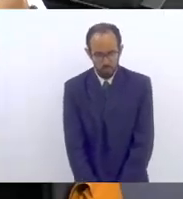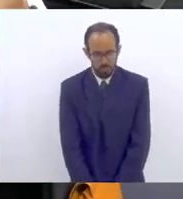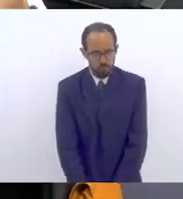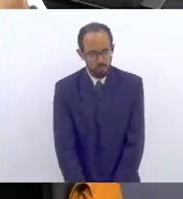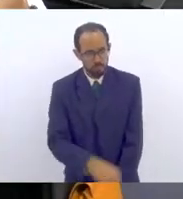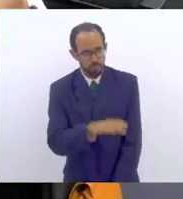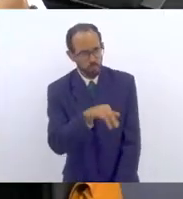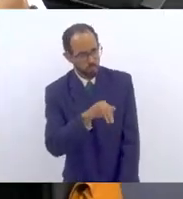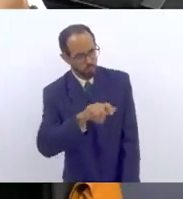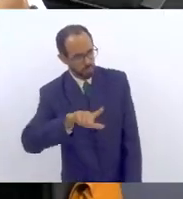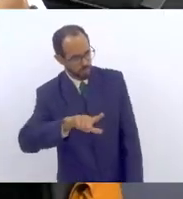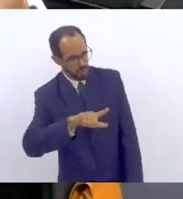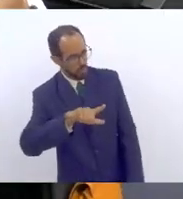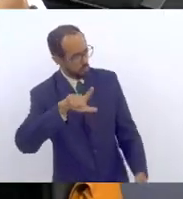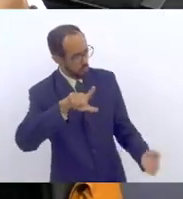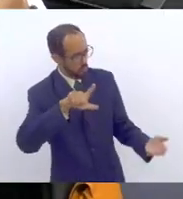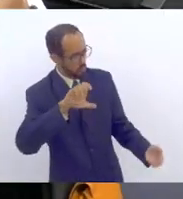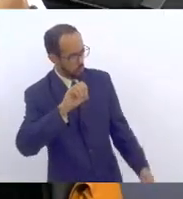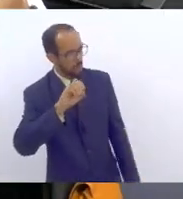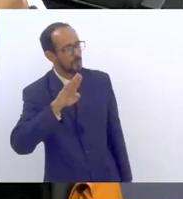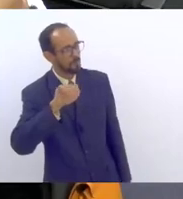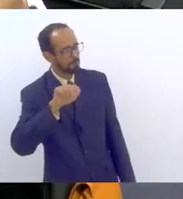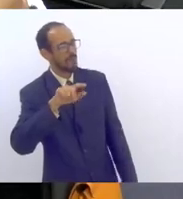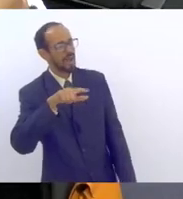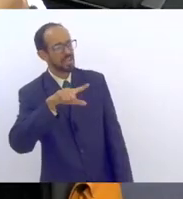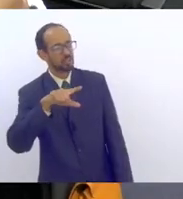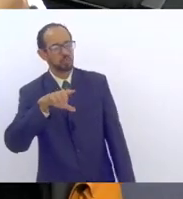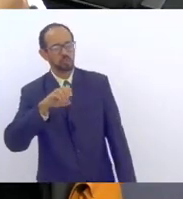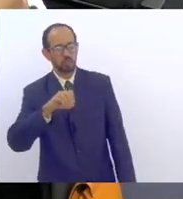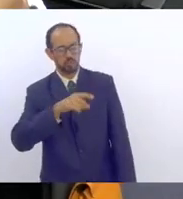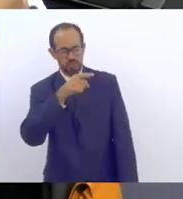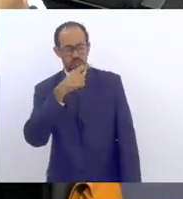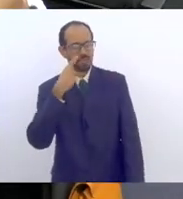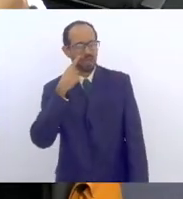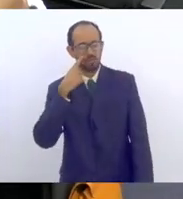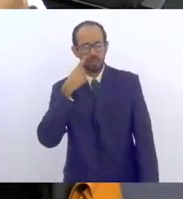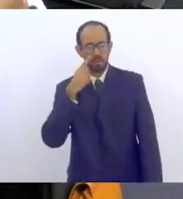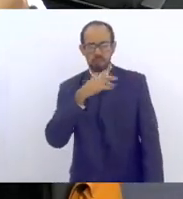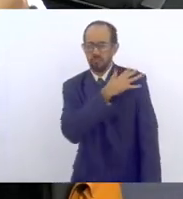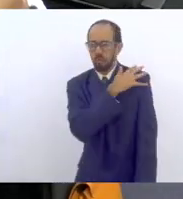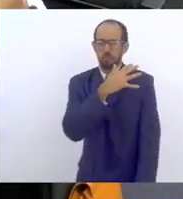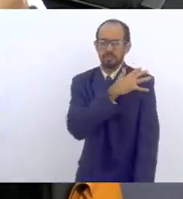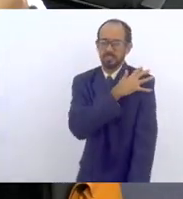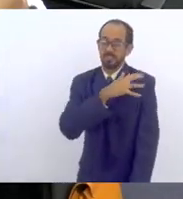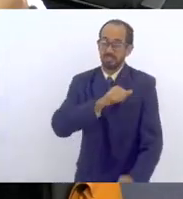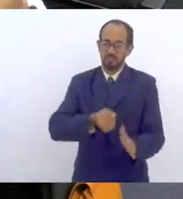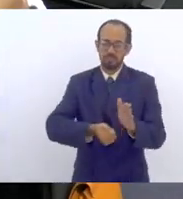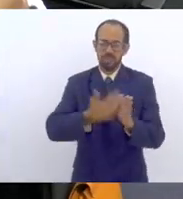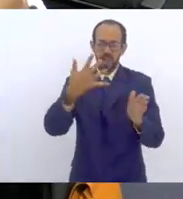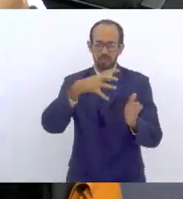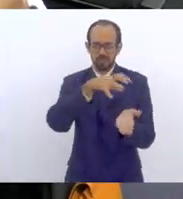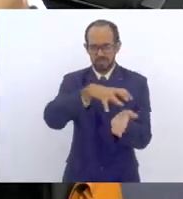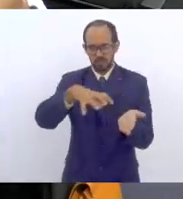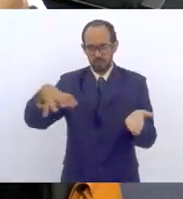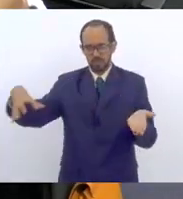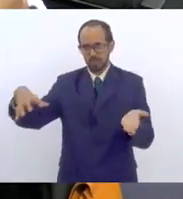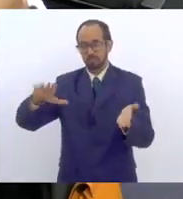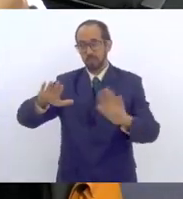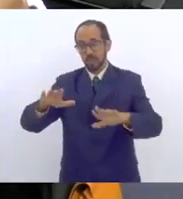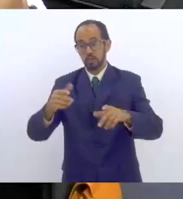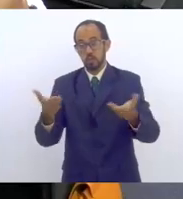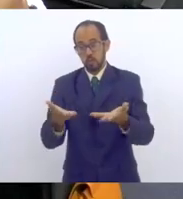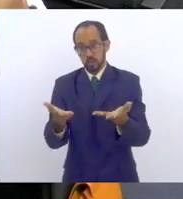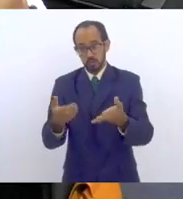Coronel Lobato é já viram aí o currículo dele já comandou muita coisa mas hoje ele faz um bastidor